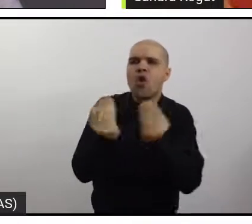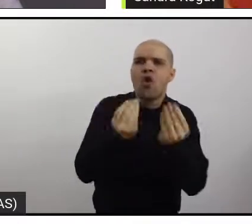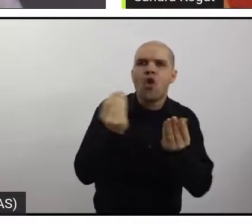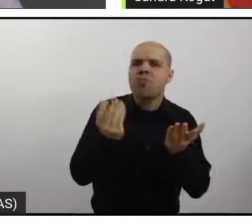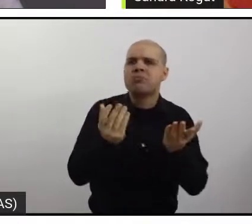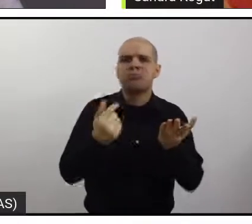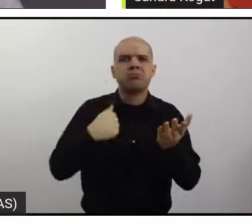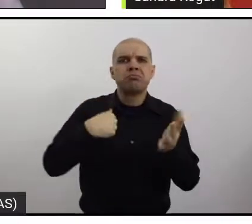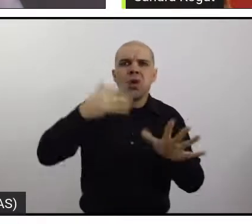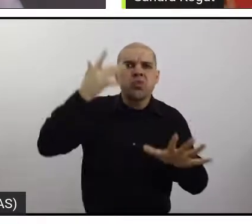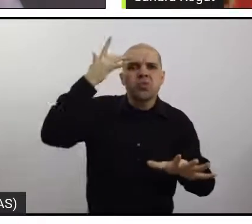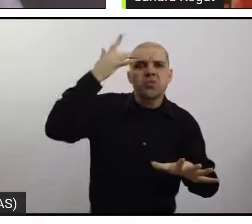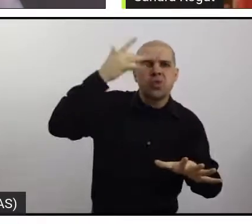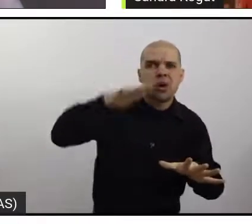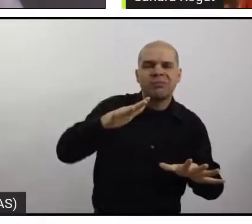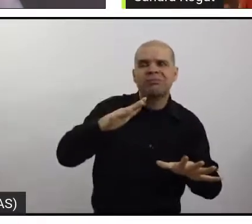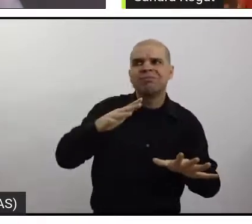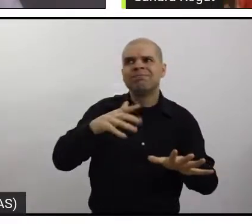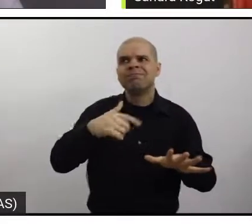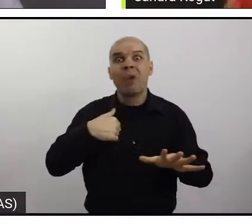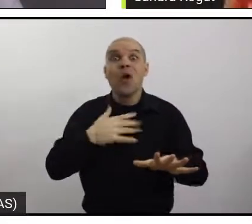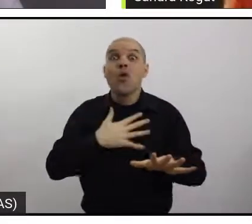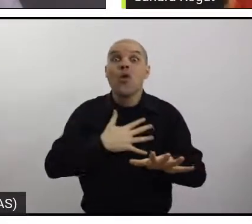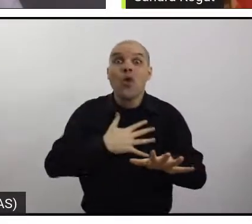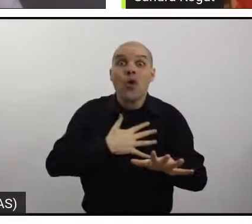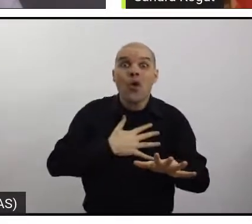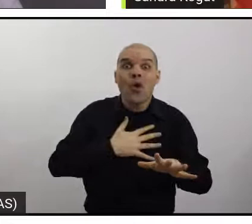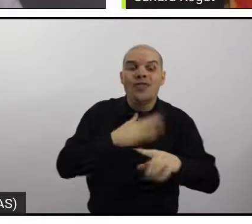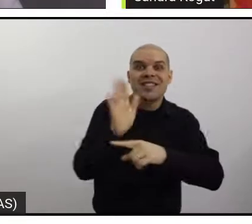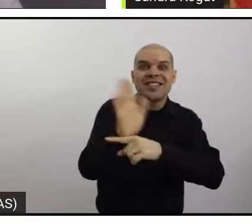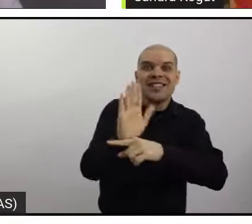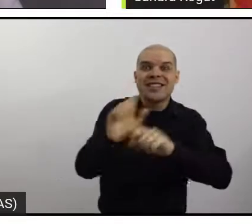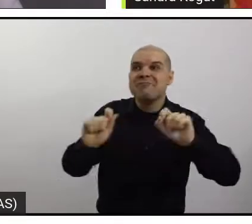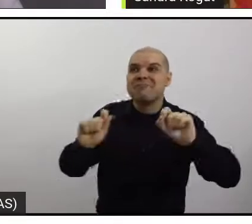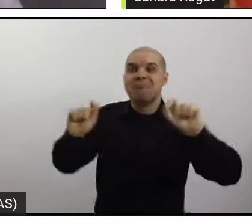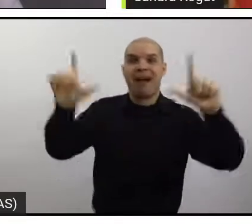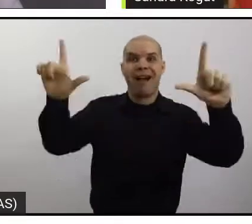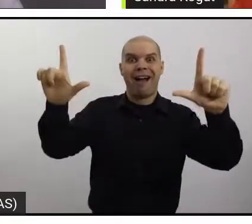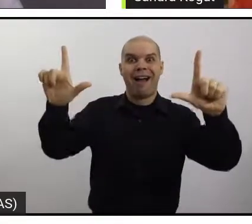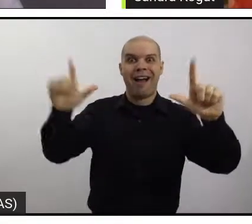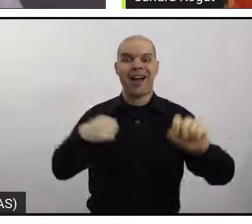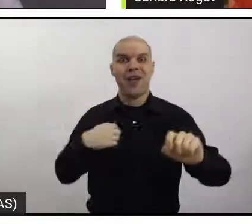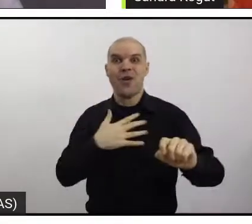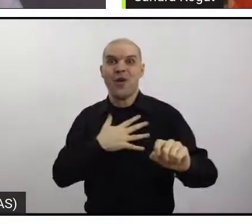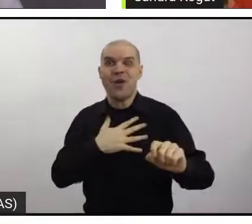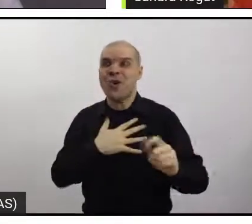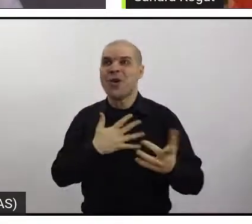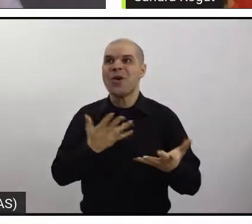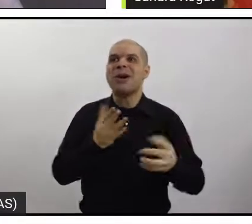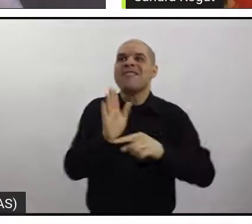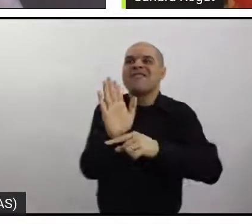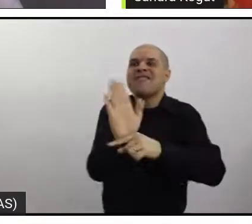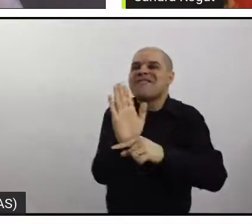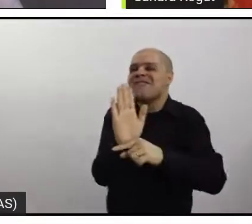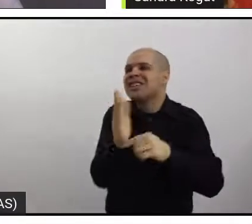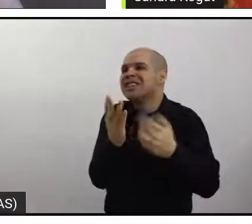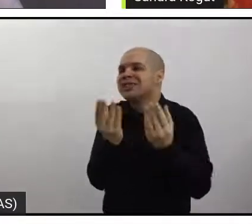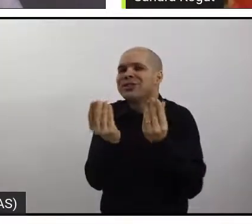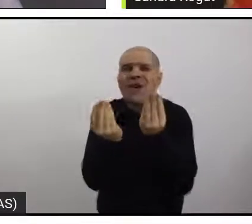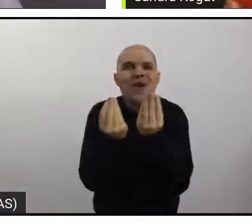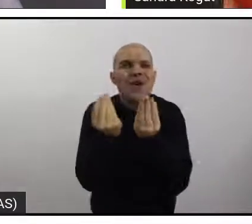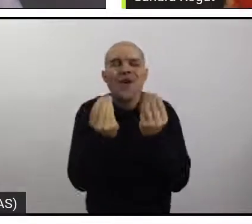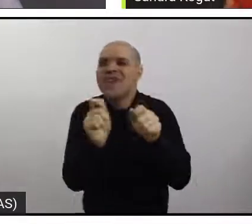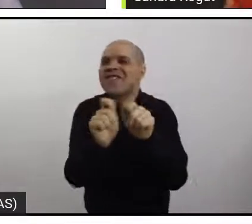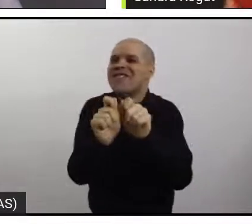o meu sonho era fazer cinema, só que o vídeo... Cinema era um clube fechado. E o vídeo era uma ferramenta